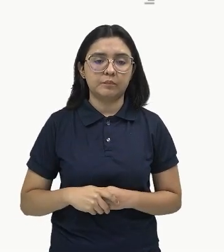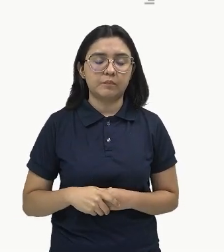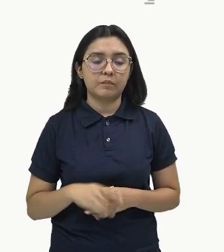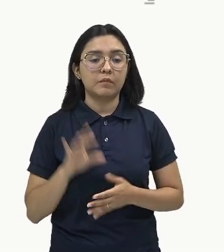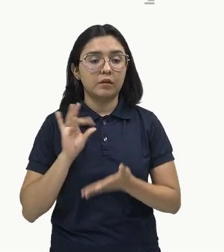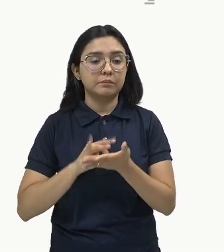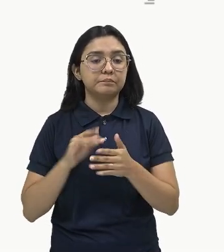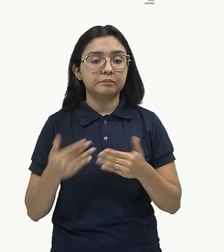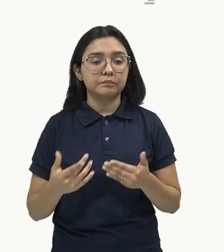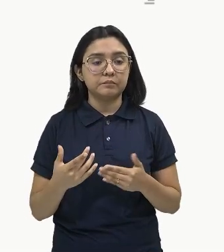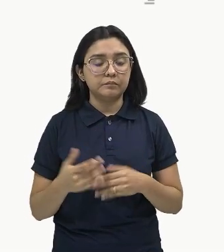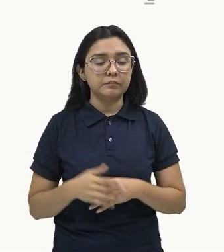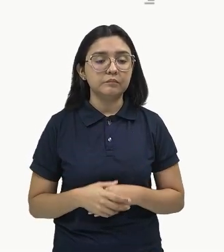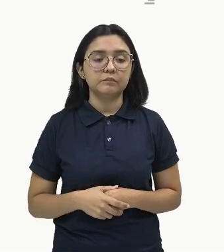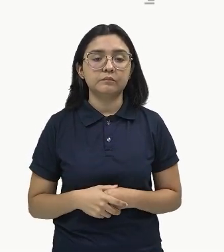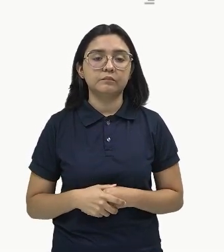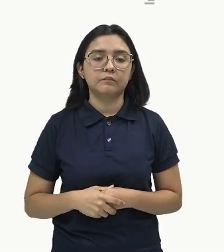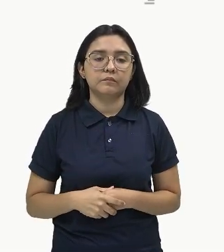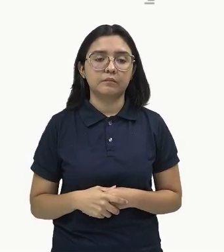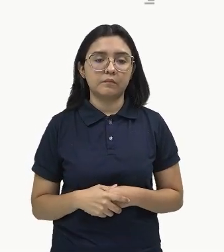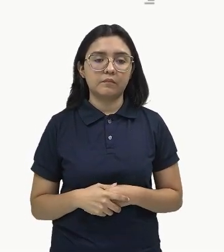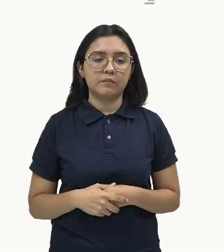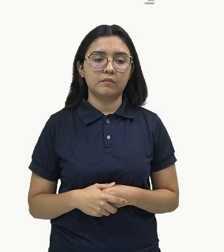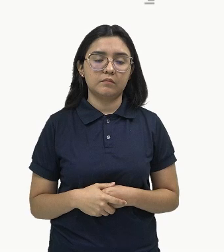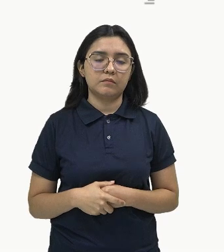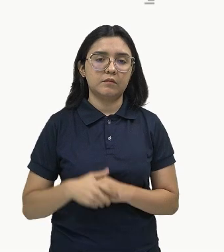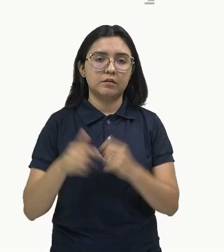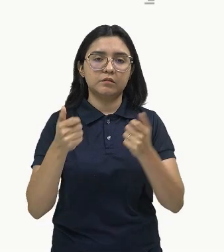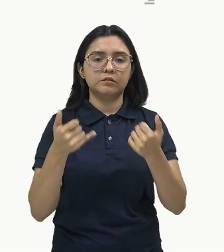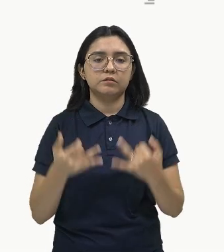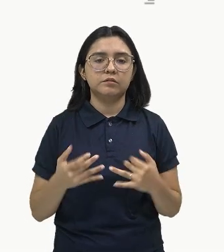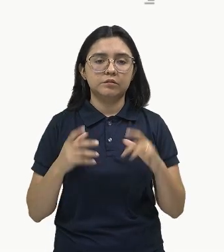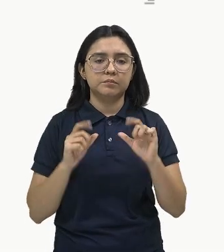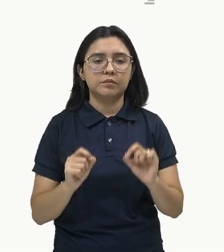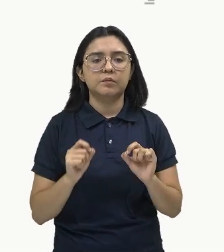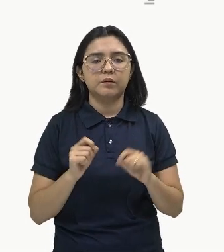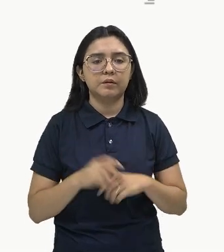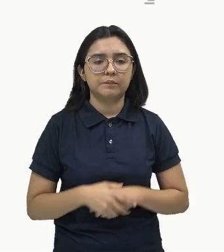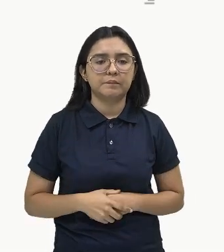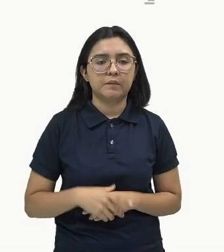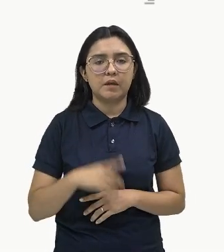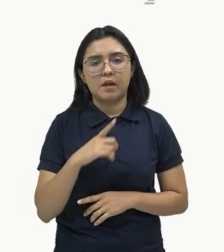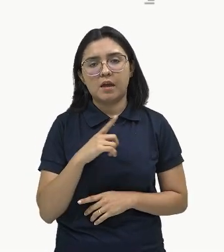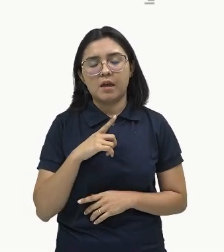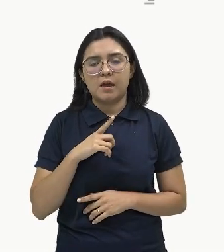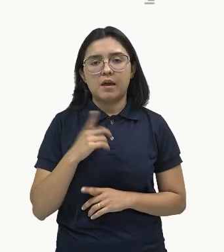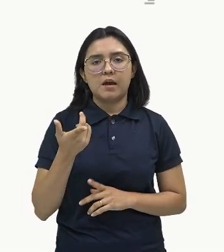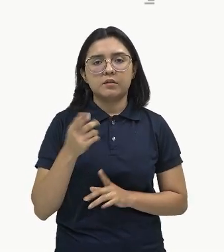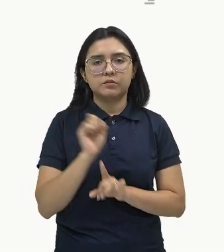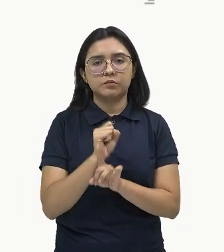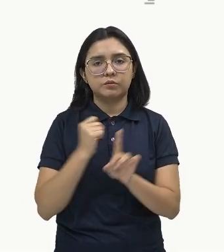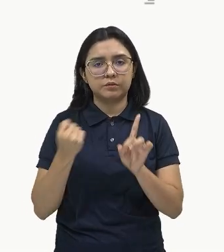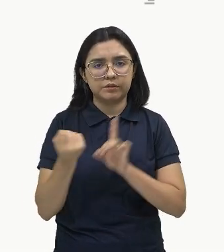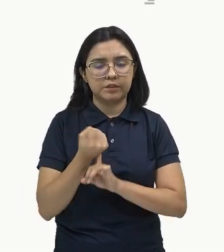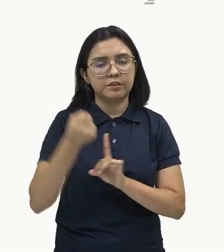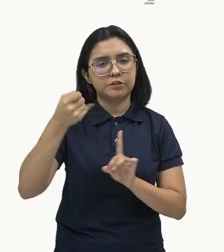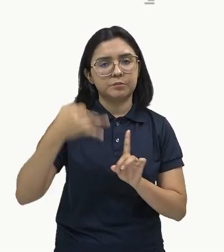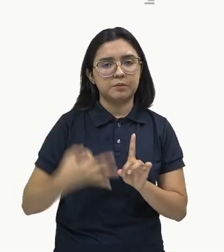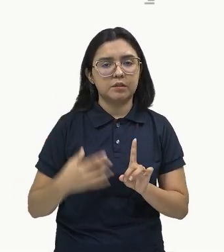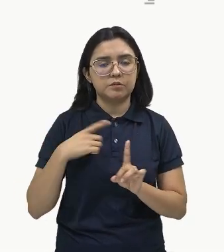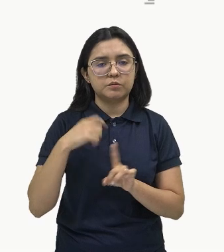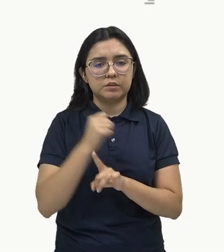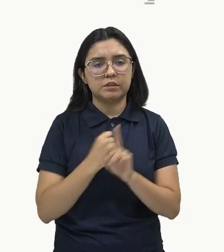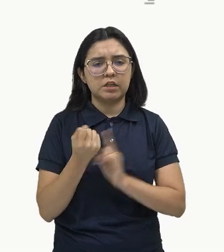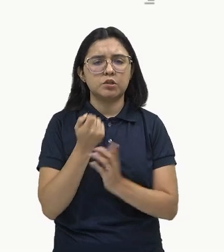ver um pouquinho mais sobre o que ele conta aqui, não é? Então, ele fala sobre as societies, que são as sociedades, né,